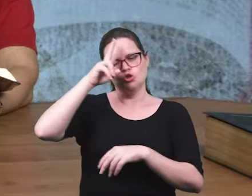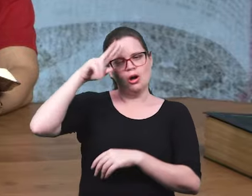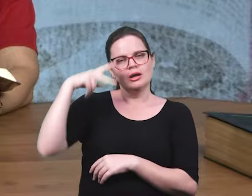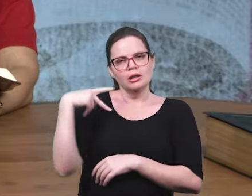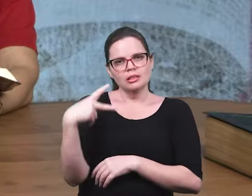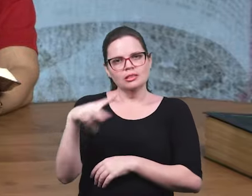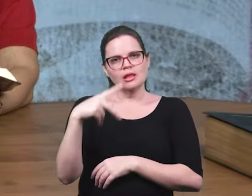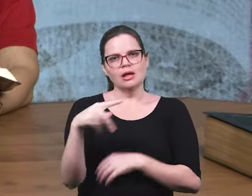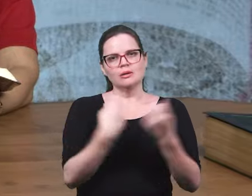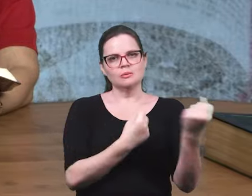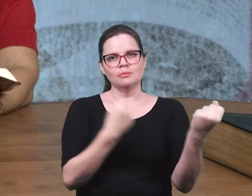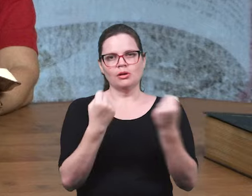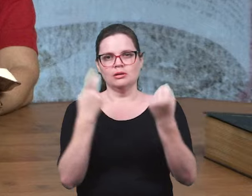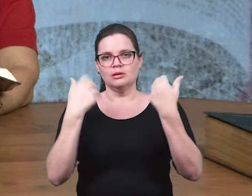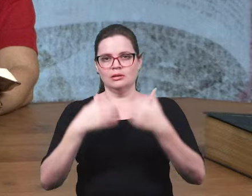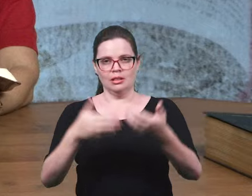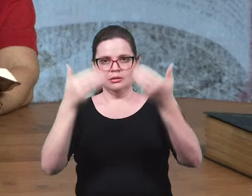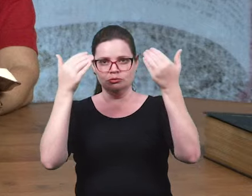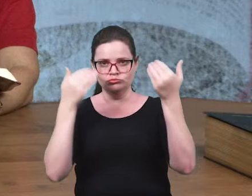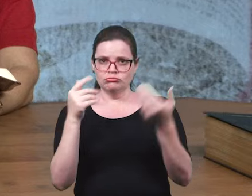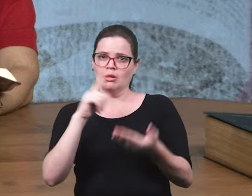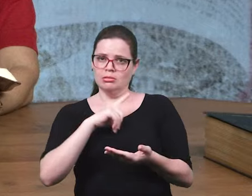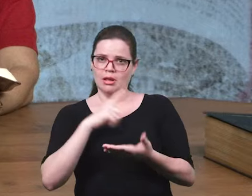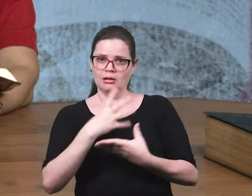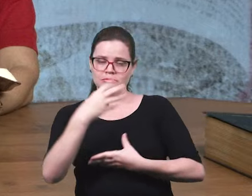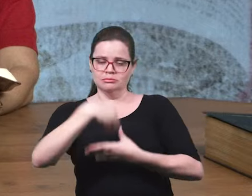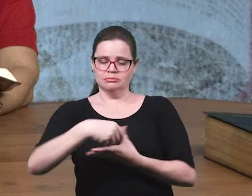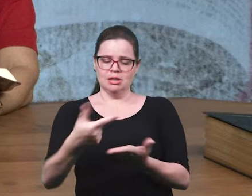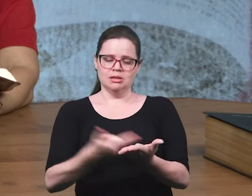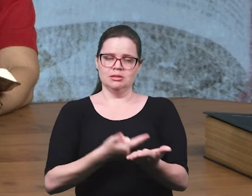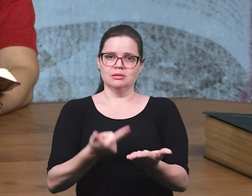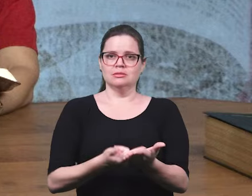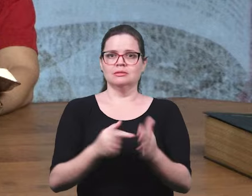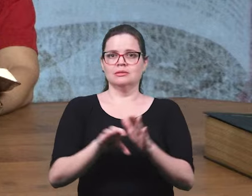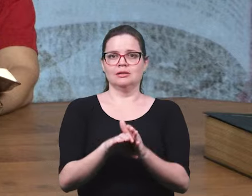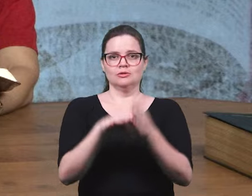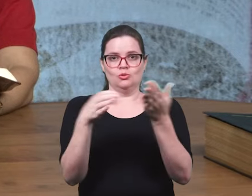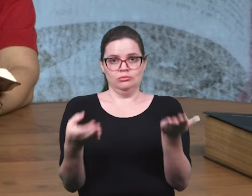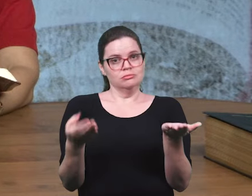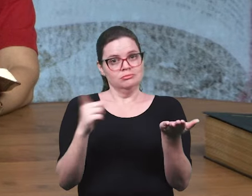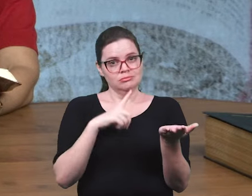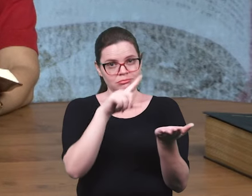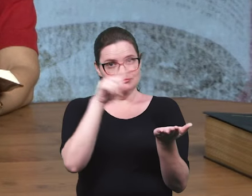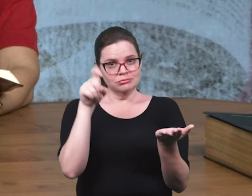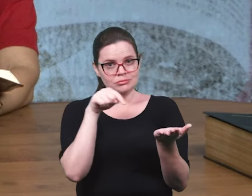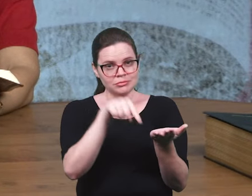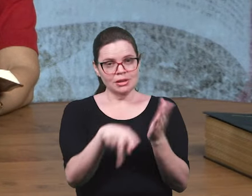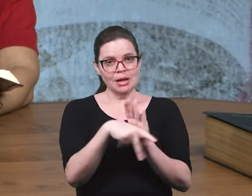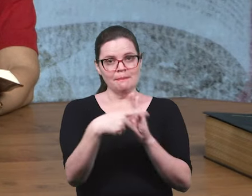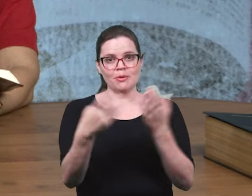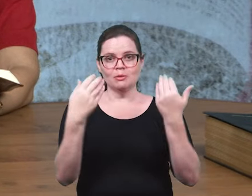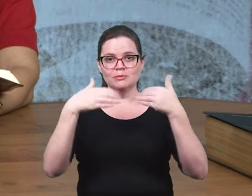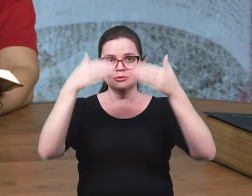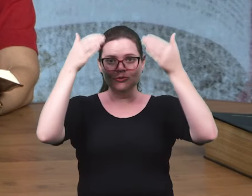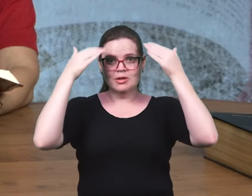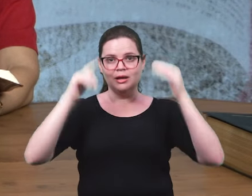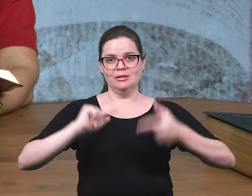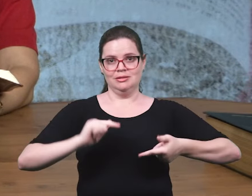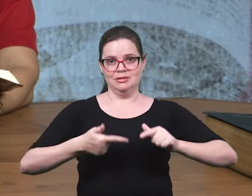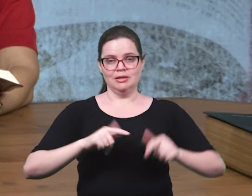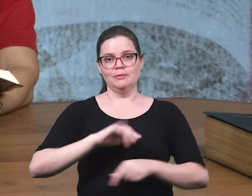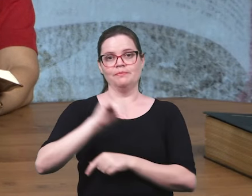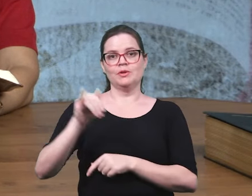o seu poder, porventura não está escrito no livro das crônicas de Israel? E